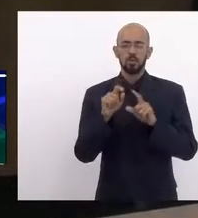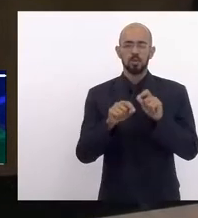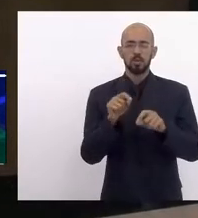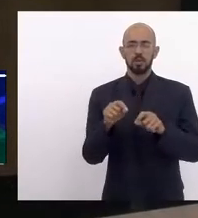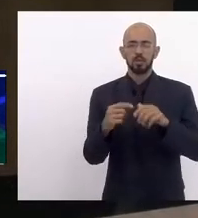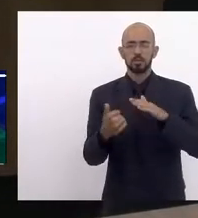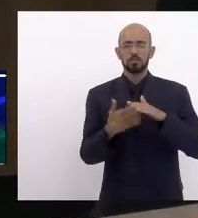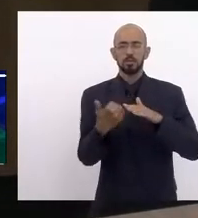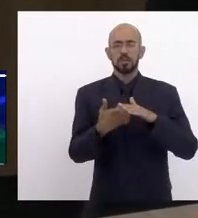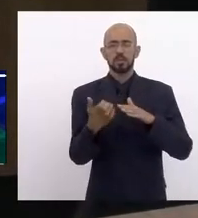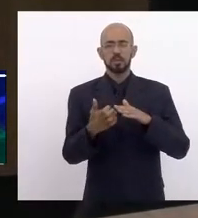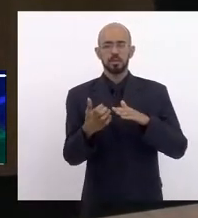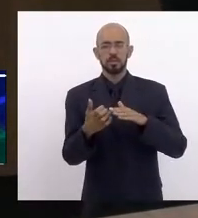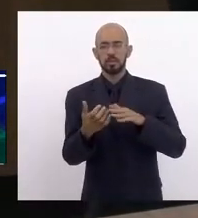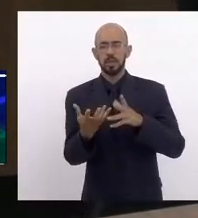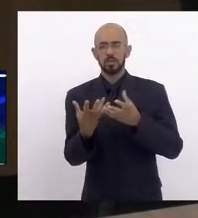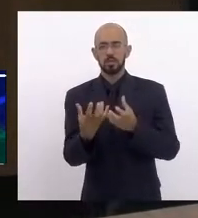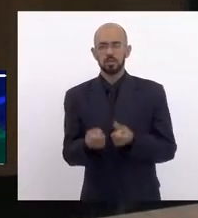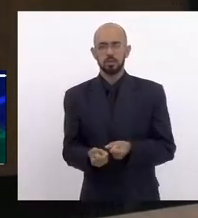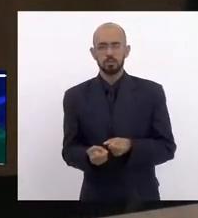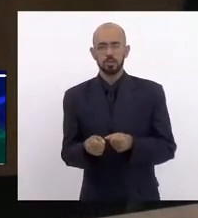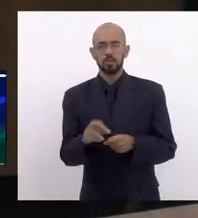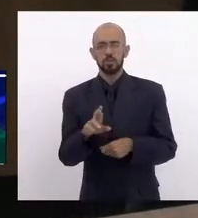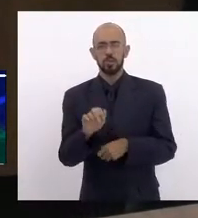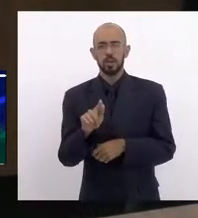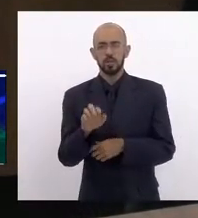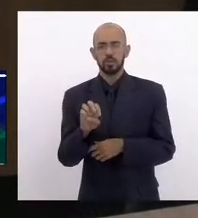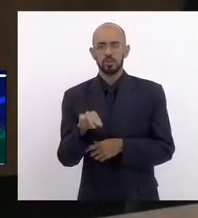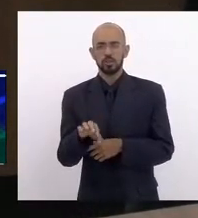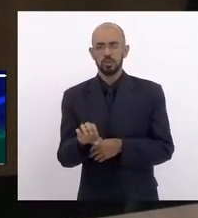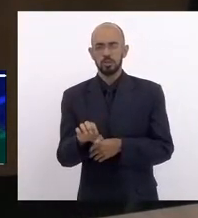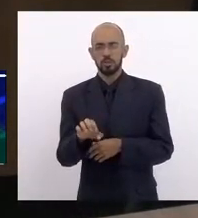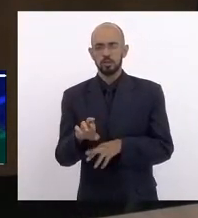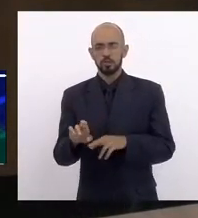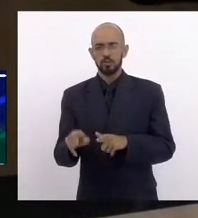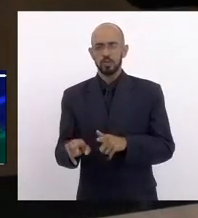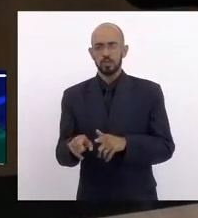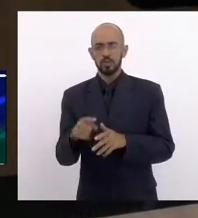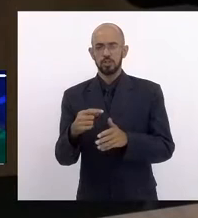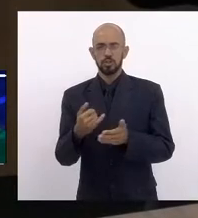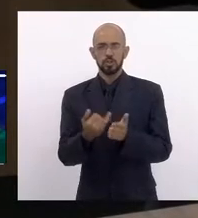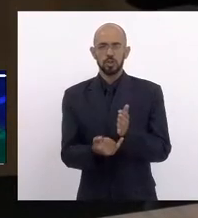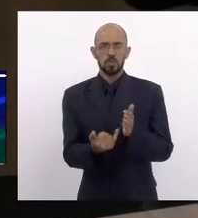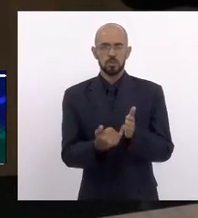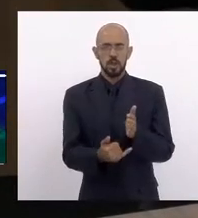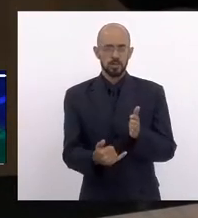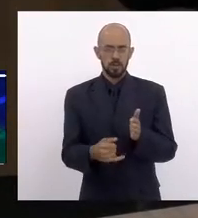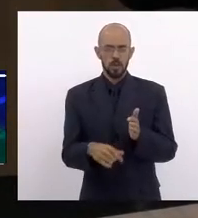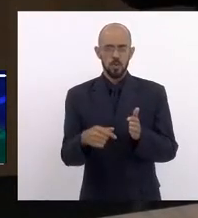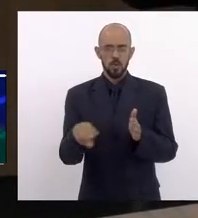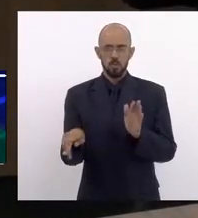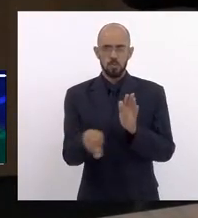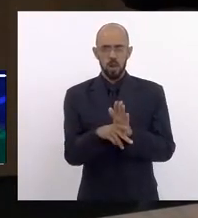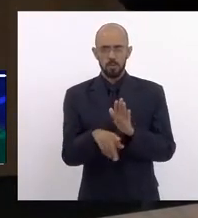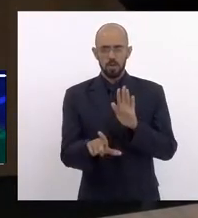empresas que aderirem ao regime diferenciado de tributação de que trata esta lei